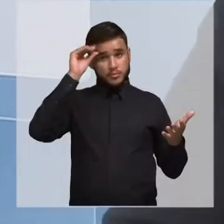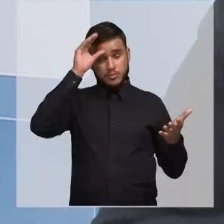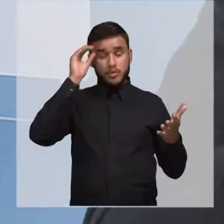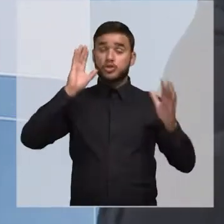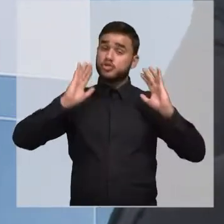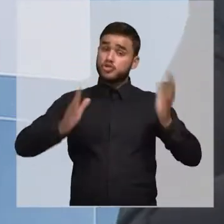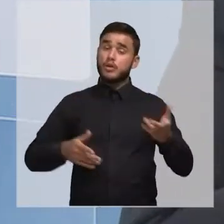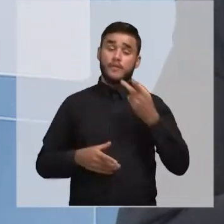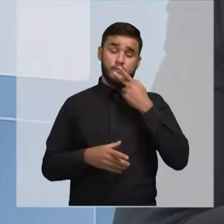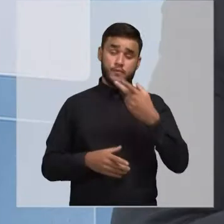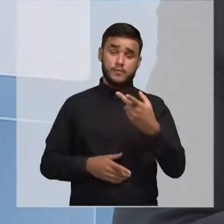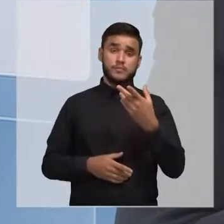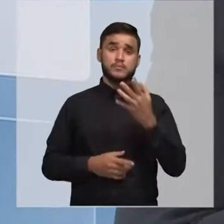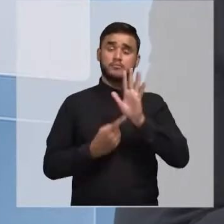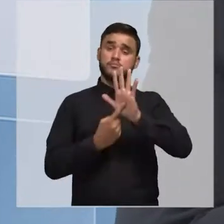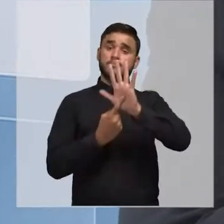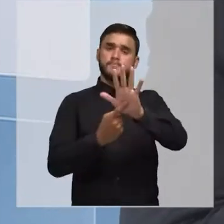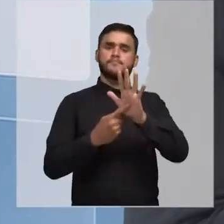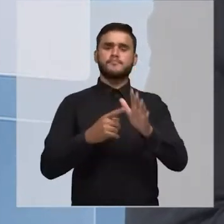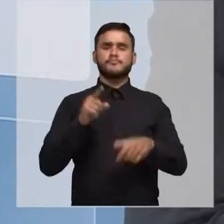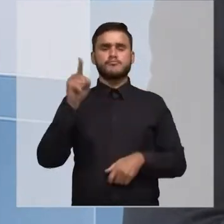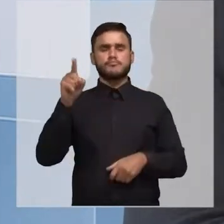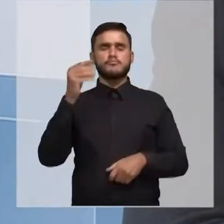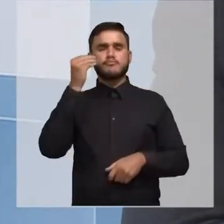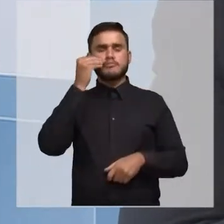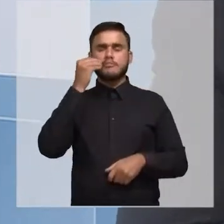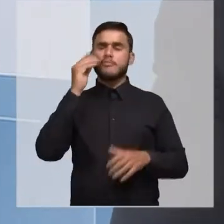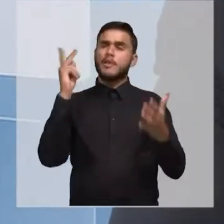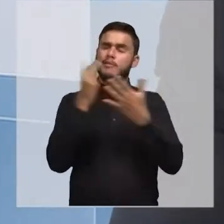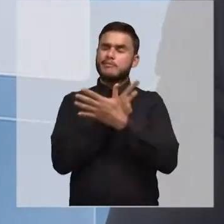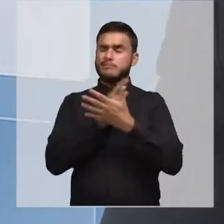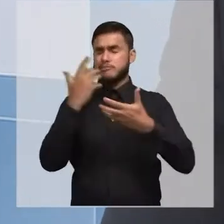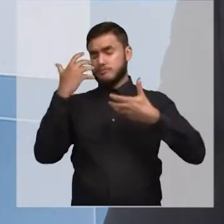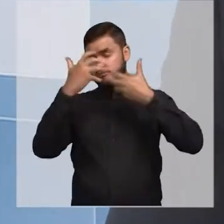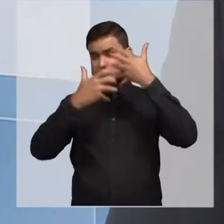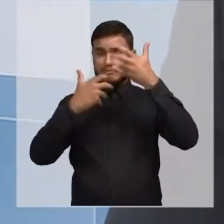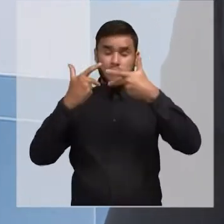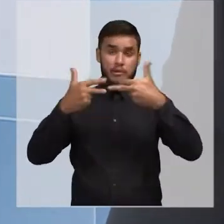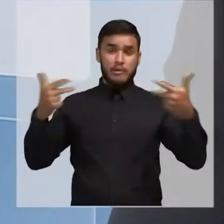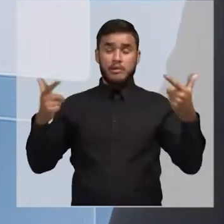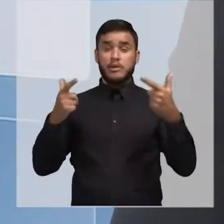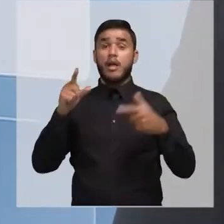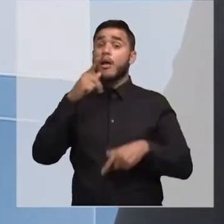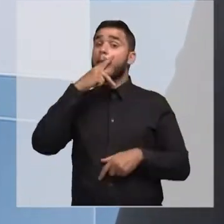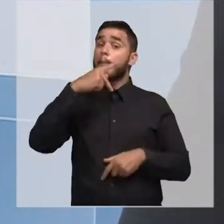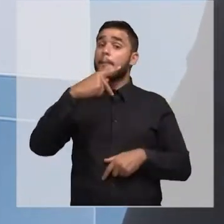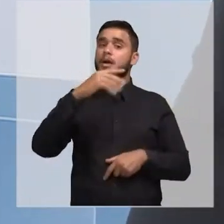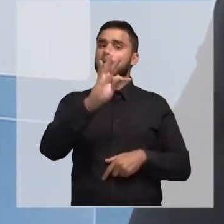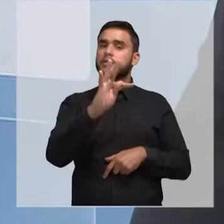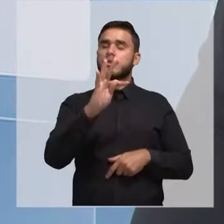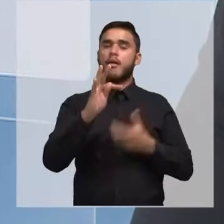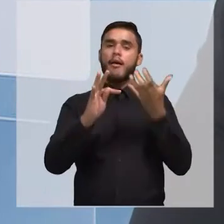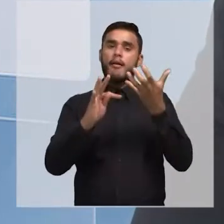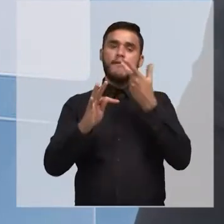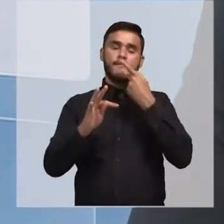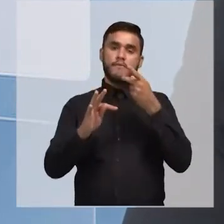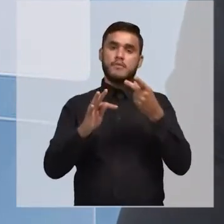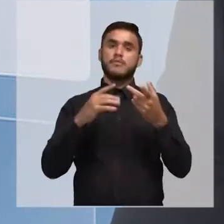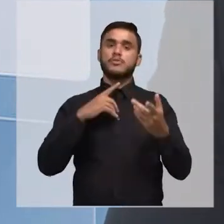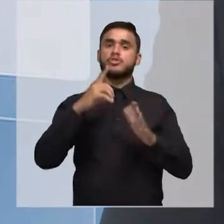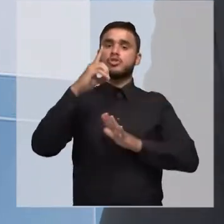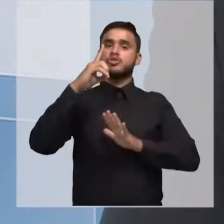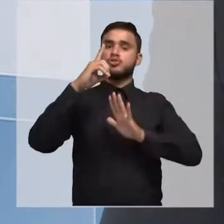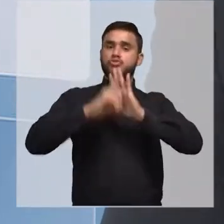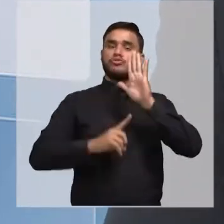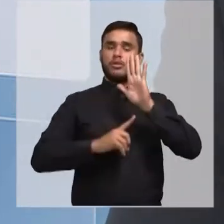importante essa semana, já pacificou uma coisa que estava muito... que era que o PT querendo dizer que tinha direito a uma vaga para o